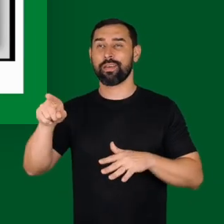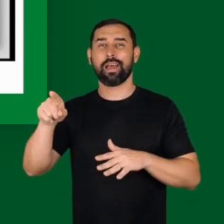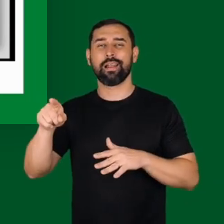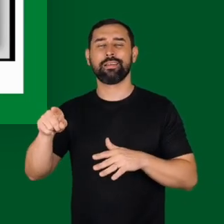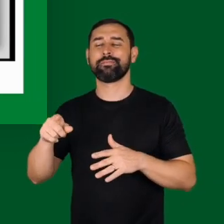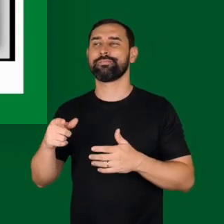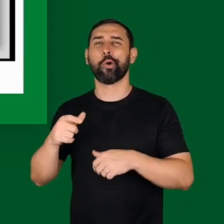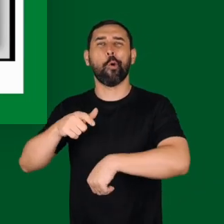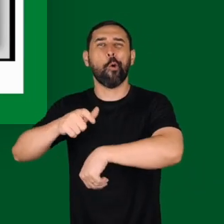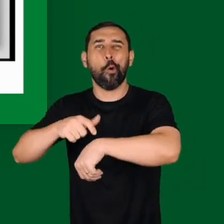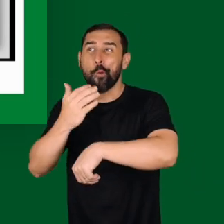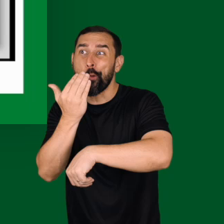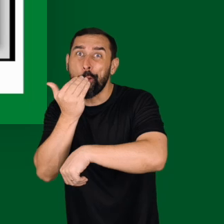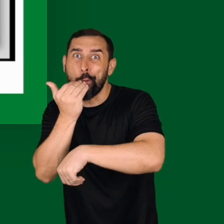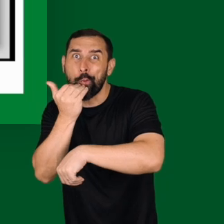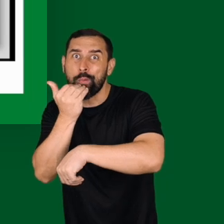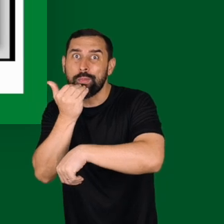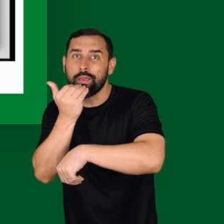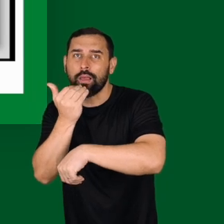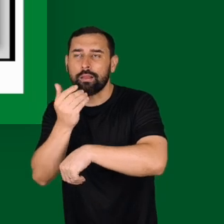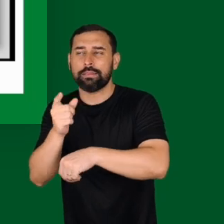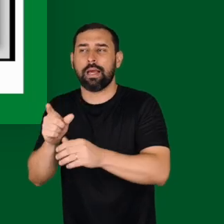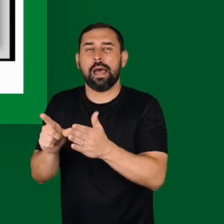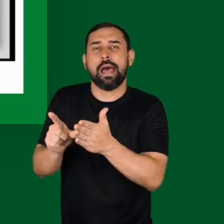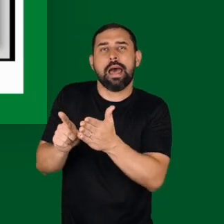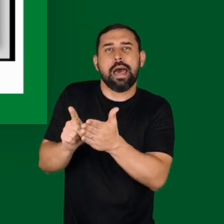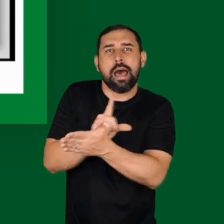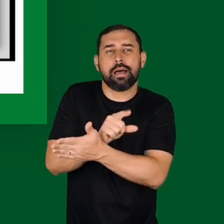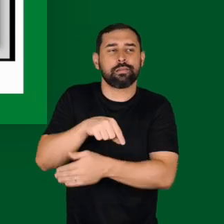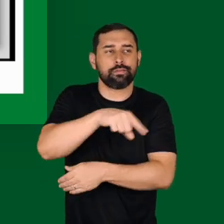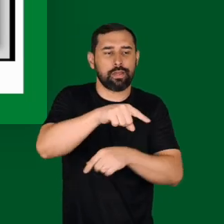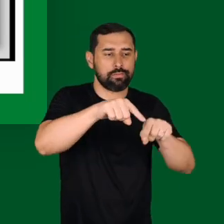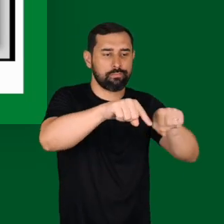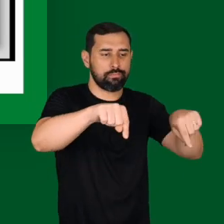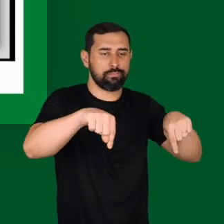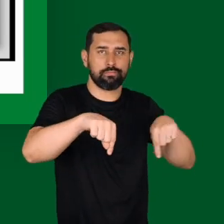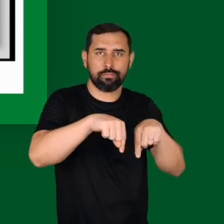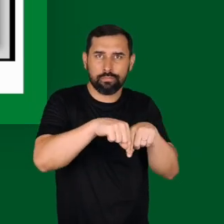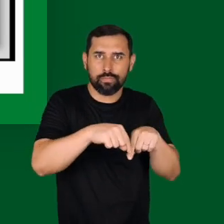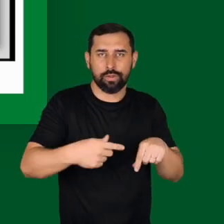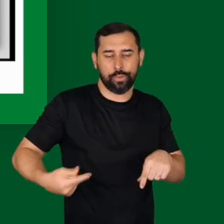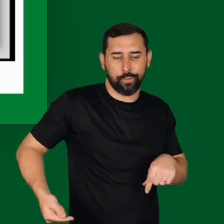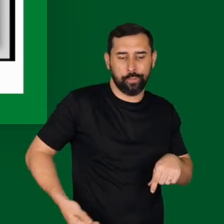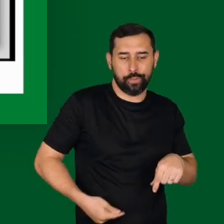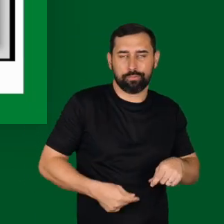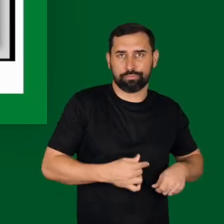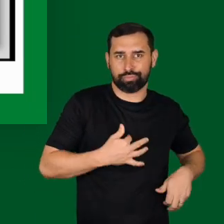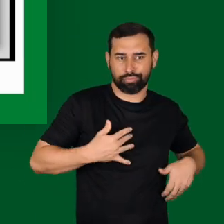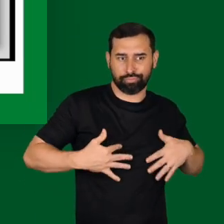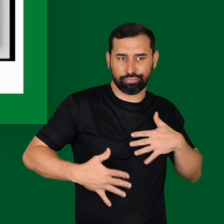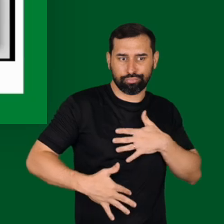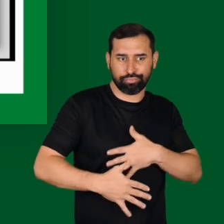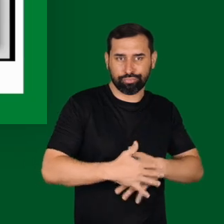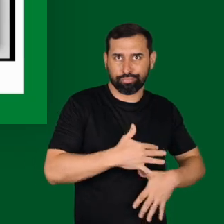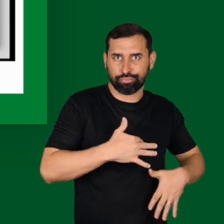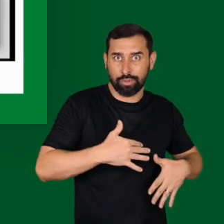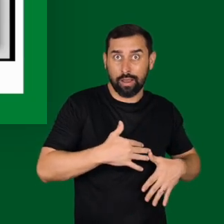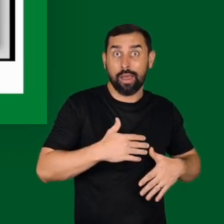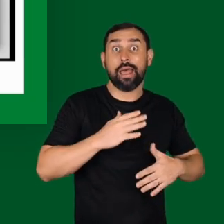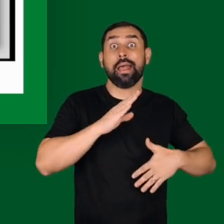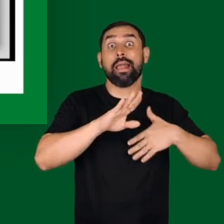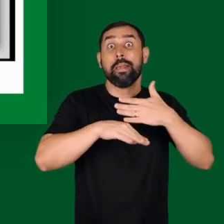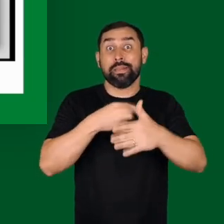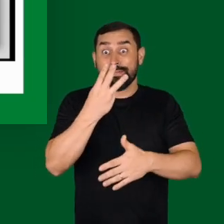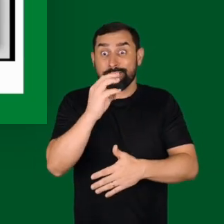pouquinho antes do intervalo, né, onde ele vai receber o lanche, para que ele aplique, porque ela demora 30